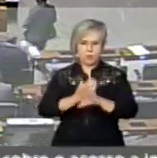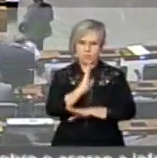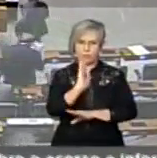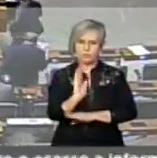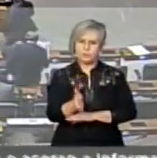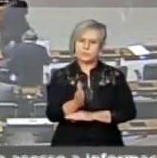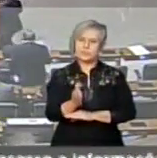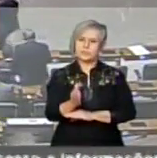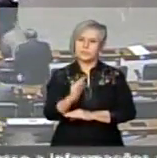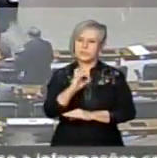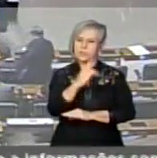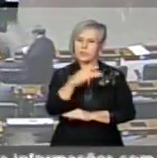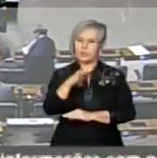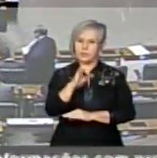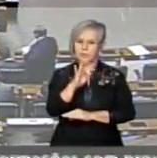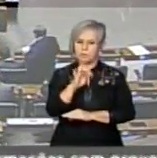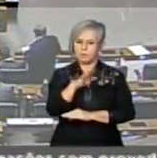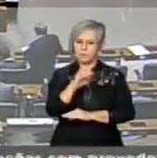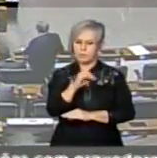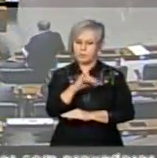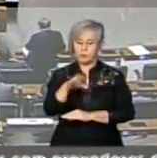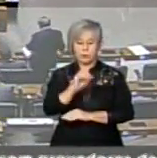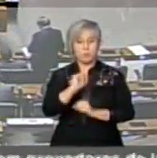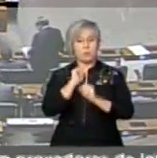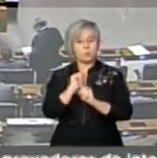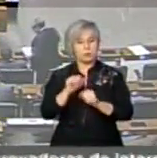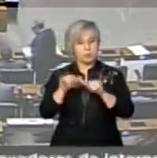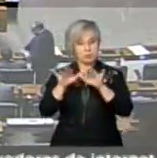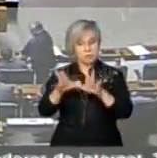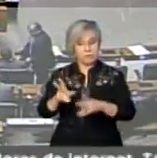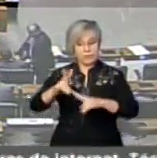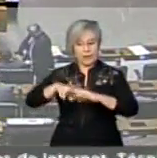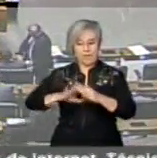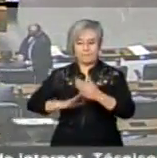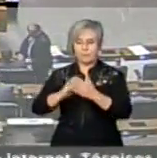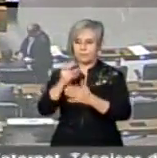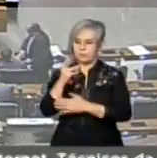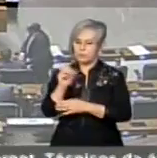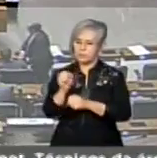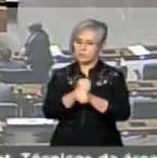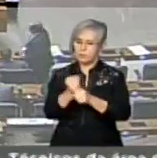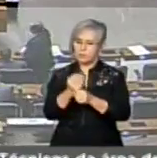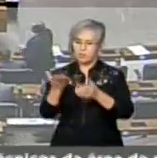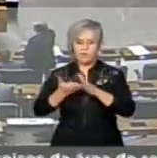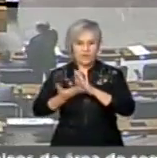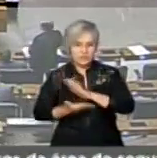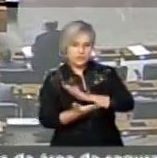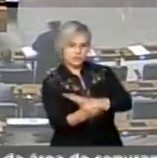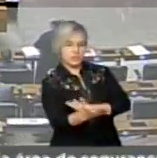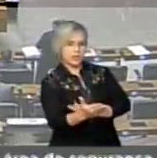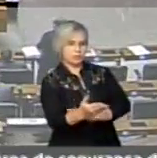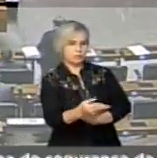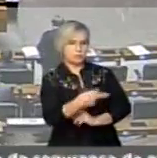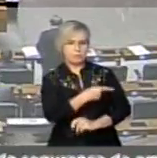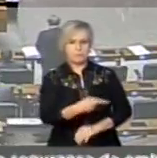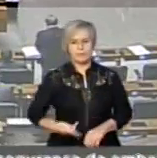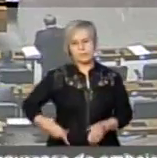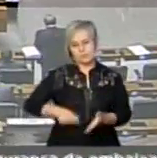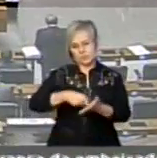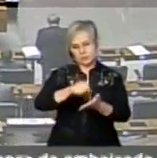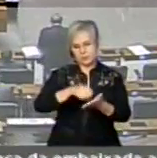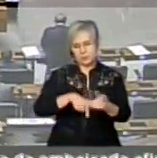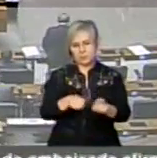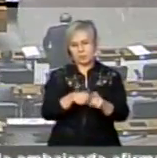legislação brasileira o crime de terrorismo. Com penas de até 30 anos, esse projeto vai direto para a sanção presidencial e faz uma ressalva aí para